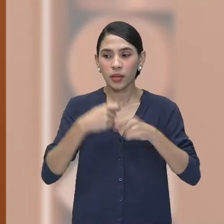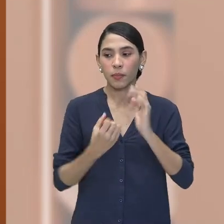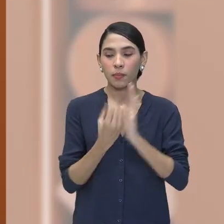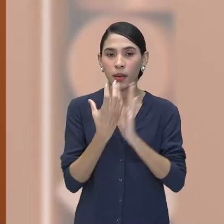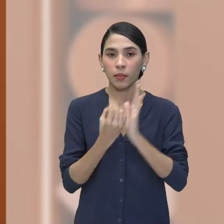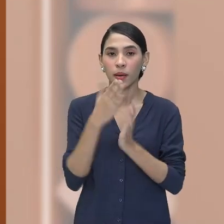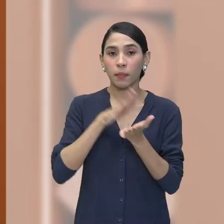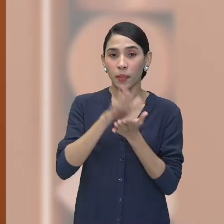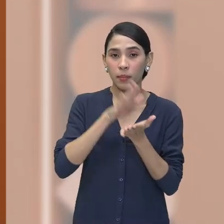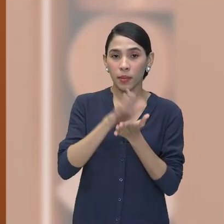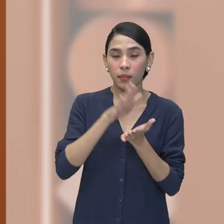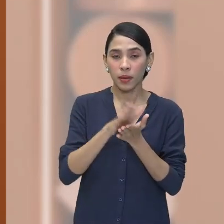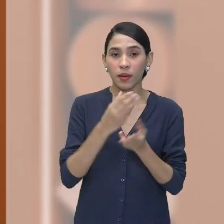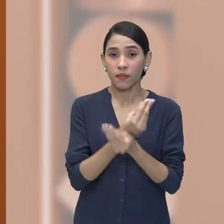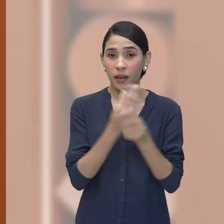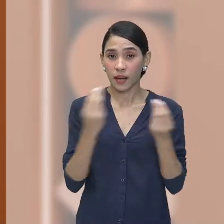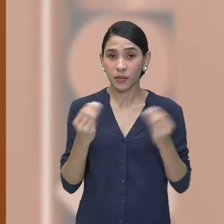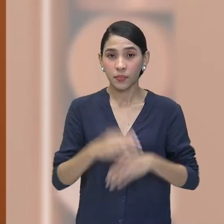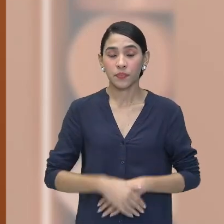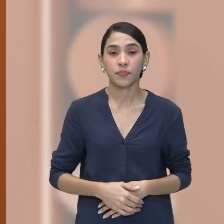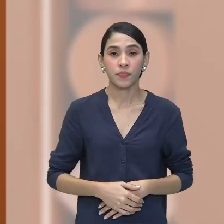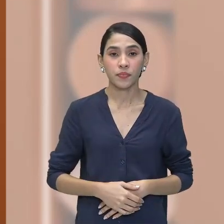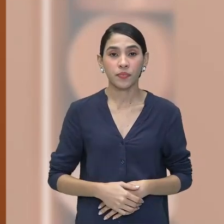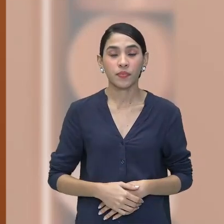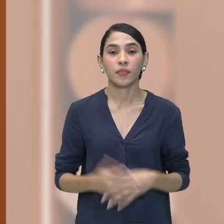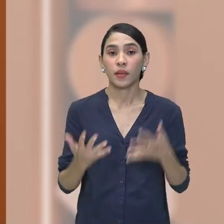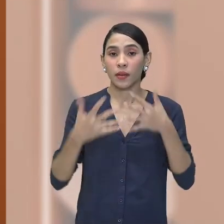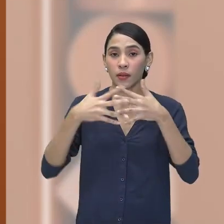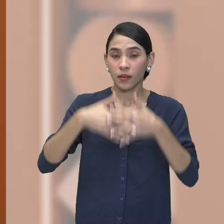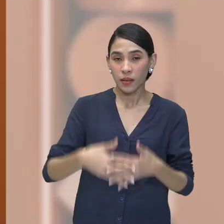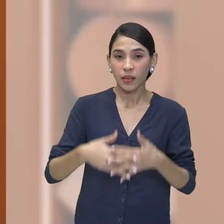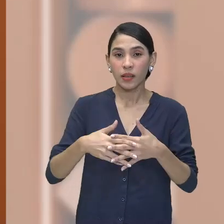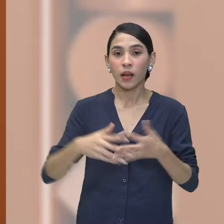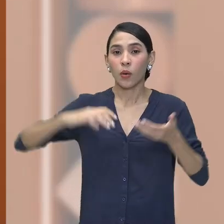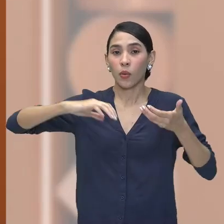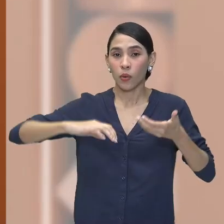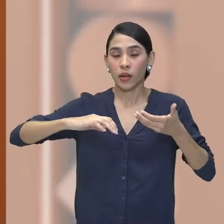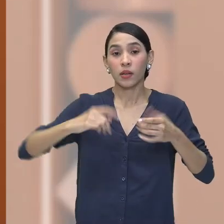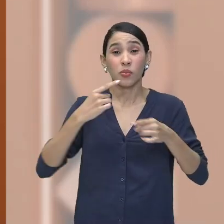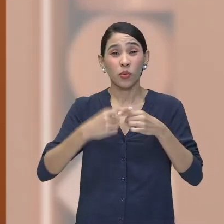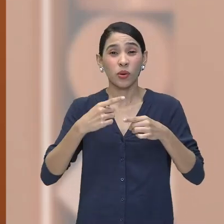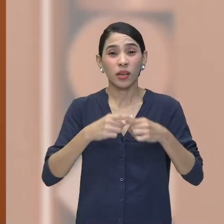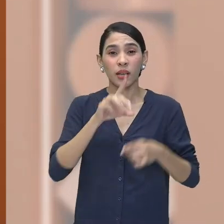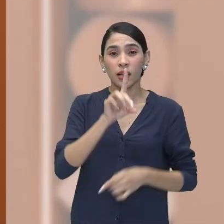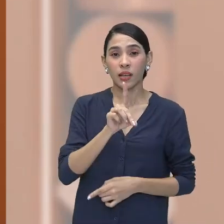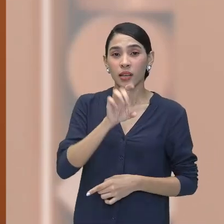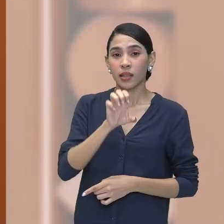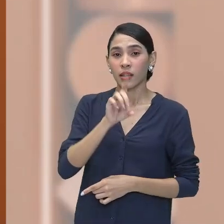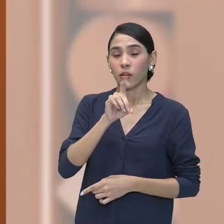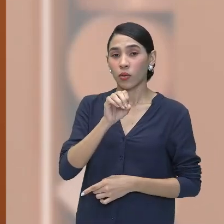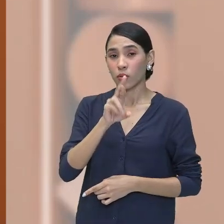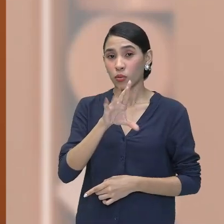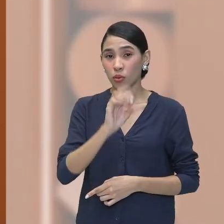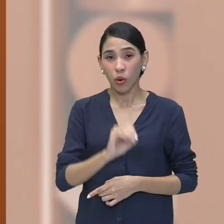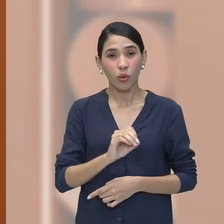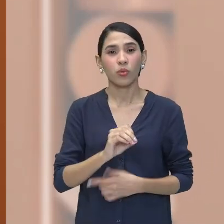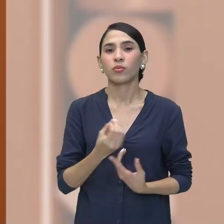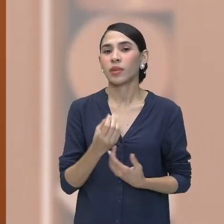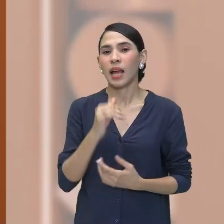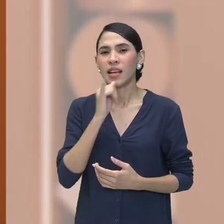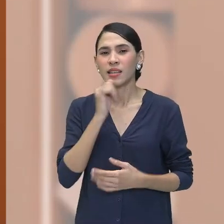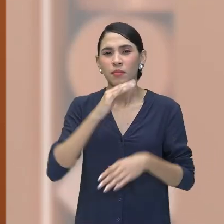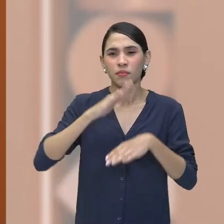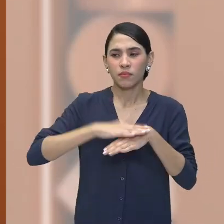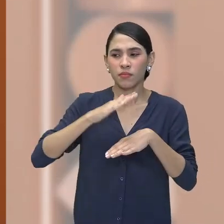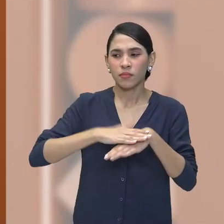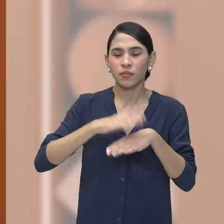ter também, claro, conflitos com o Congresso. Por quê? Porque o Deodoro da Fonseca era muito autoritário, né? Porque depois